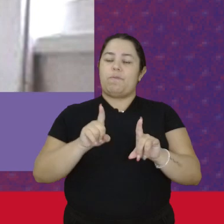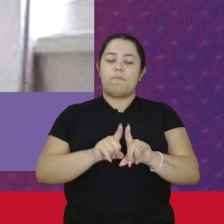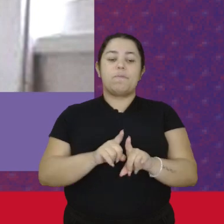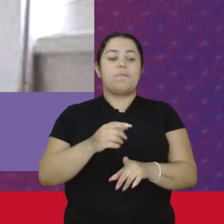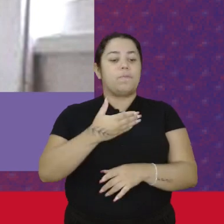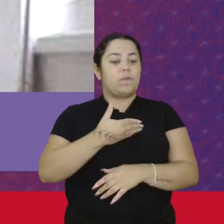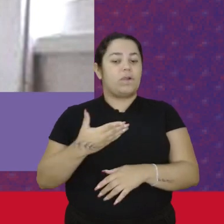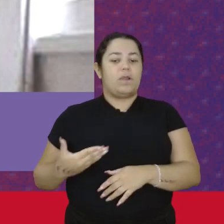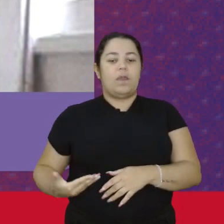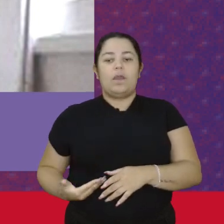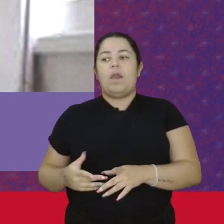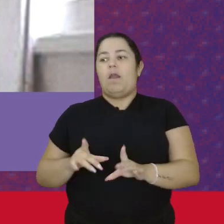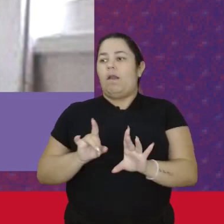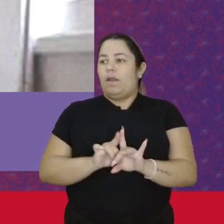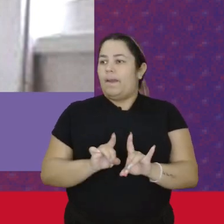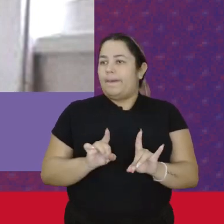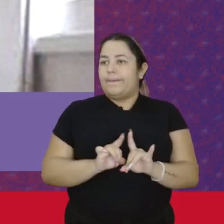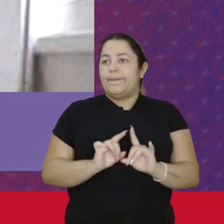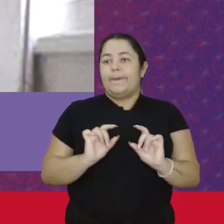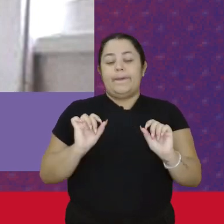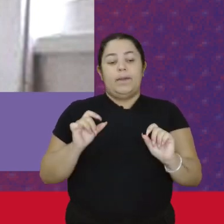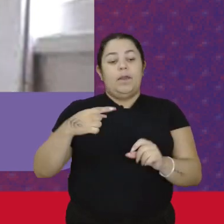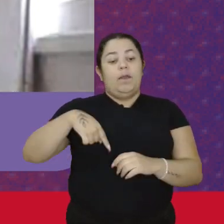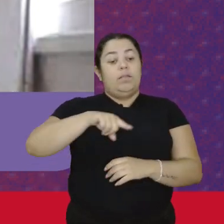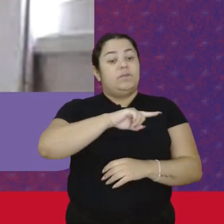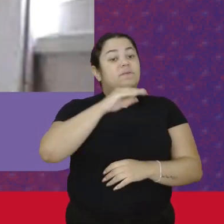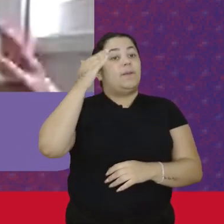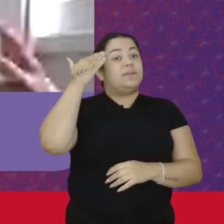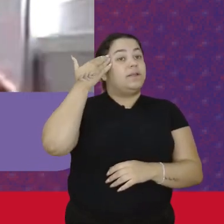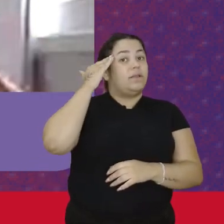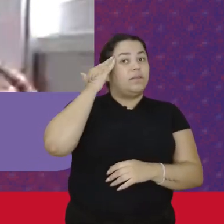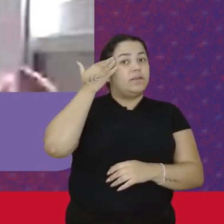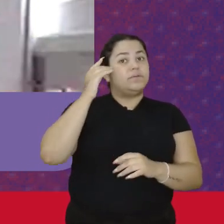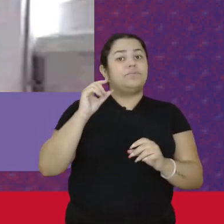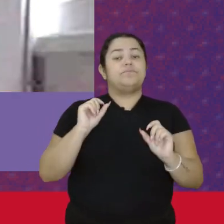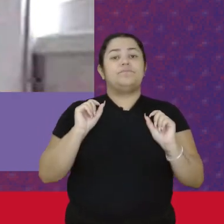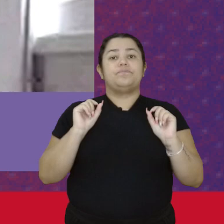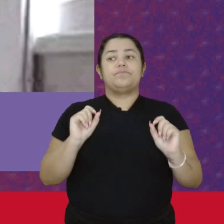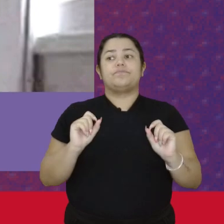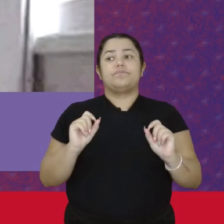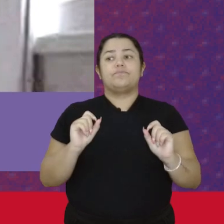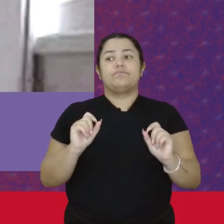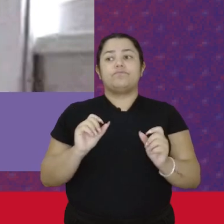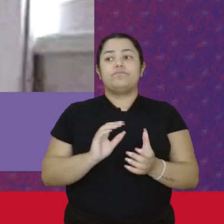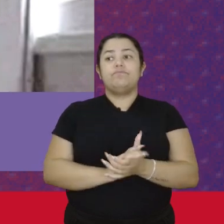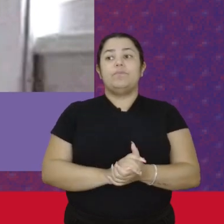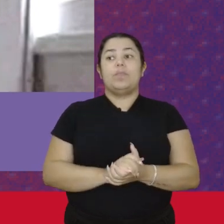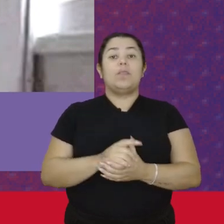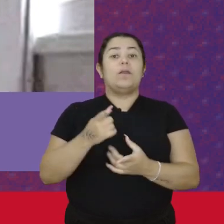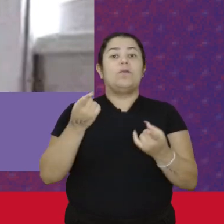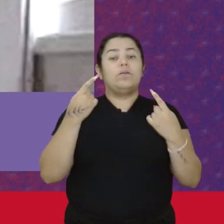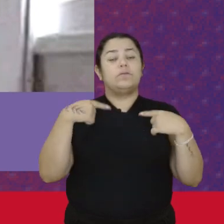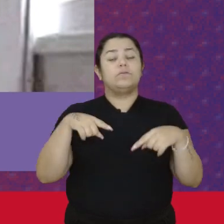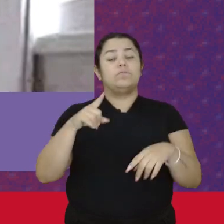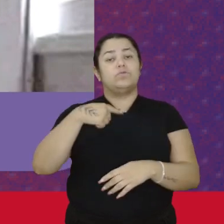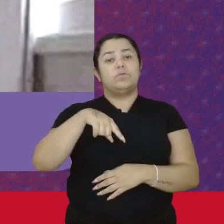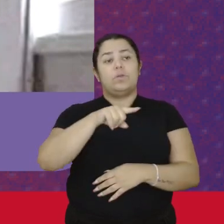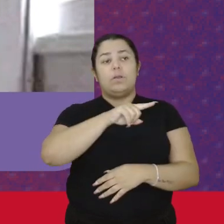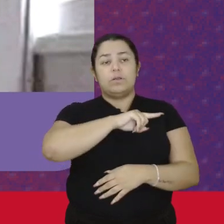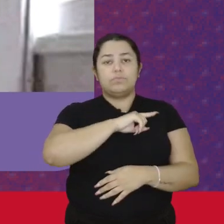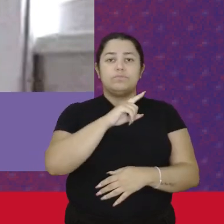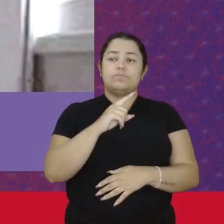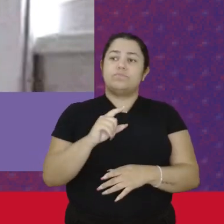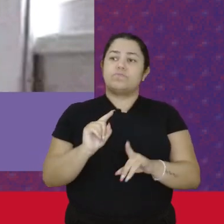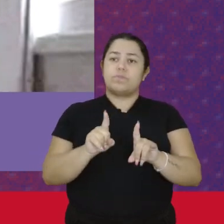ideias, e nos faz compreender quem são eles, né? Quem são eles e quem somos nós, tipo, da onde a